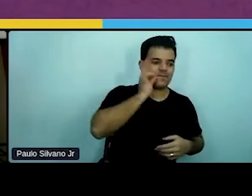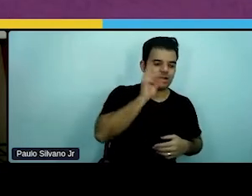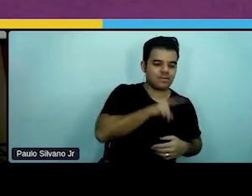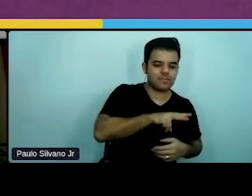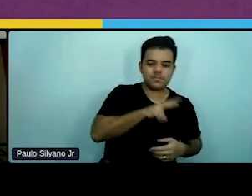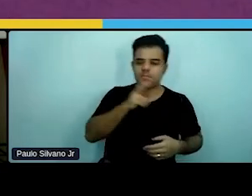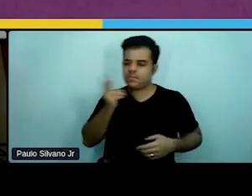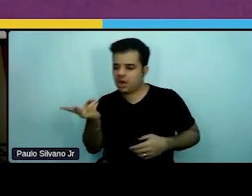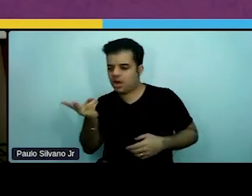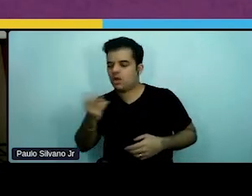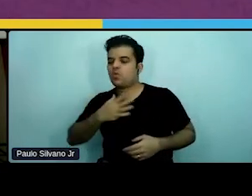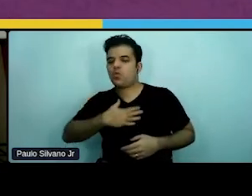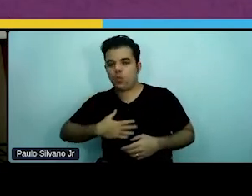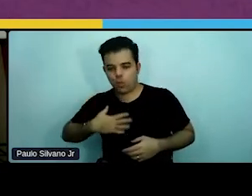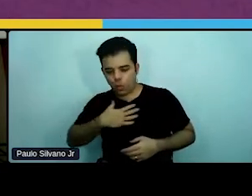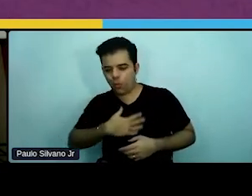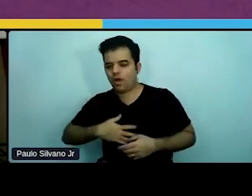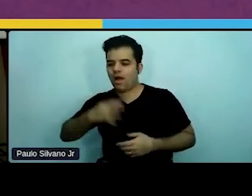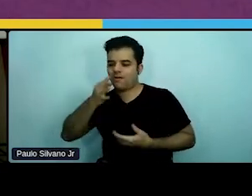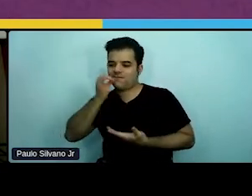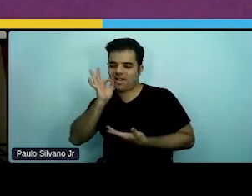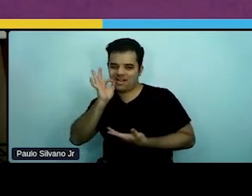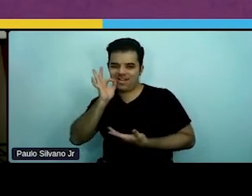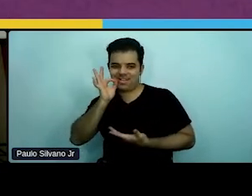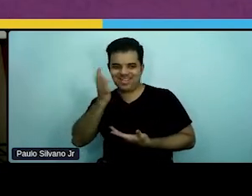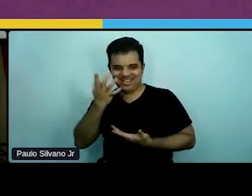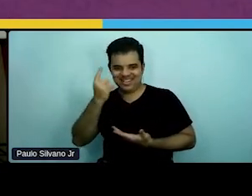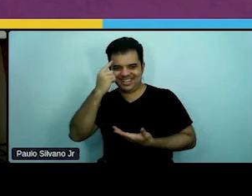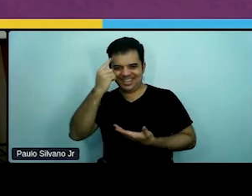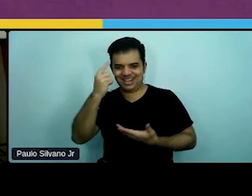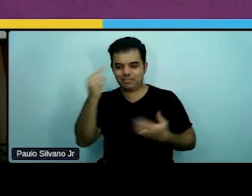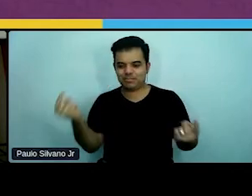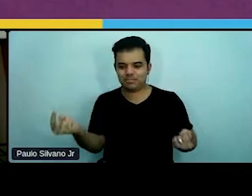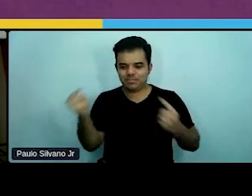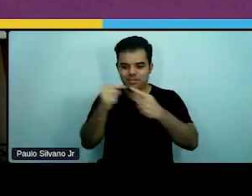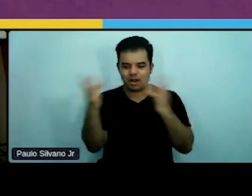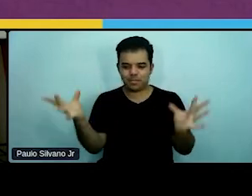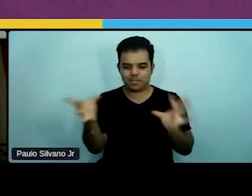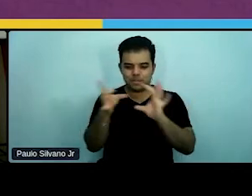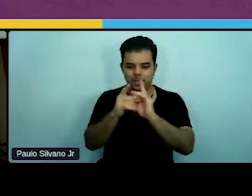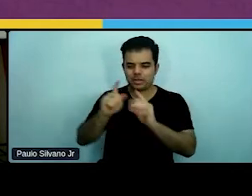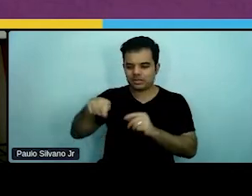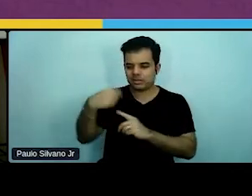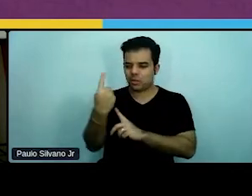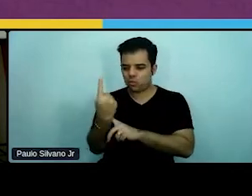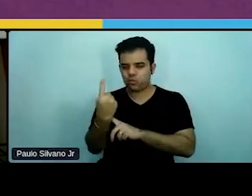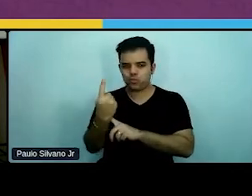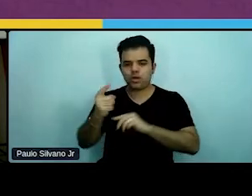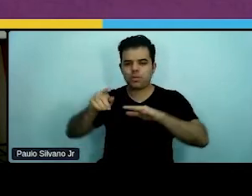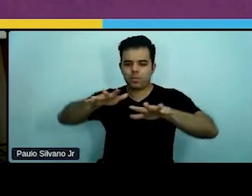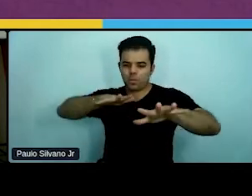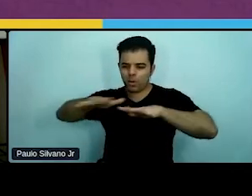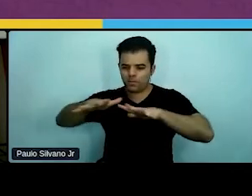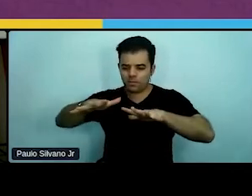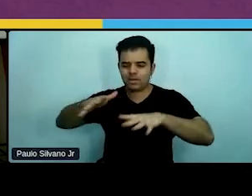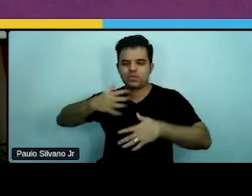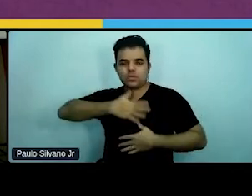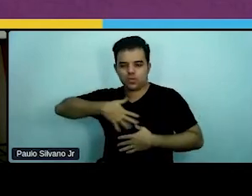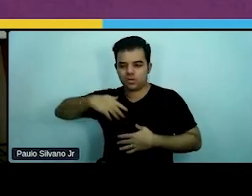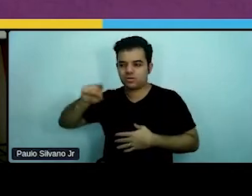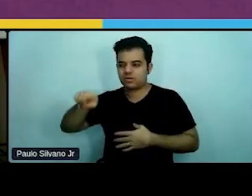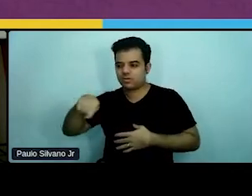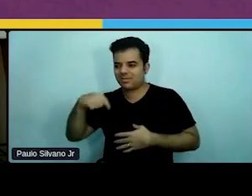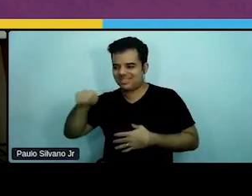tradução gostar café. Essa associação, né, sinal 1 associado ao movimento gostar, sinal 2 associado